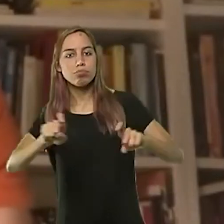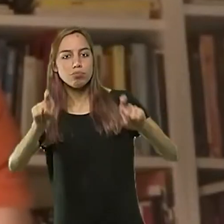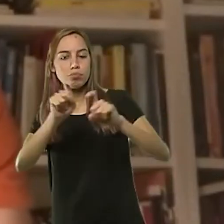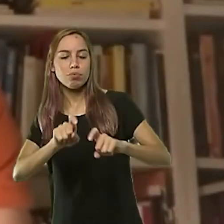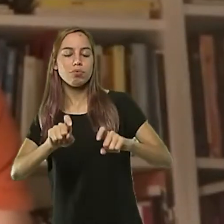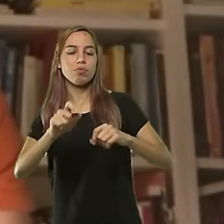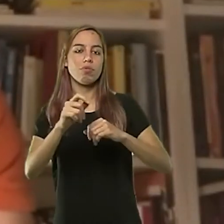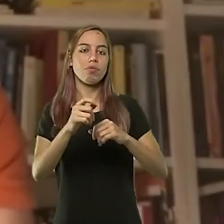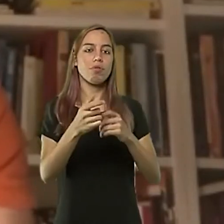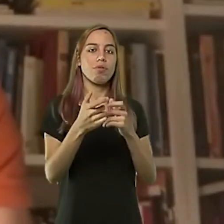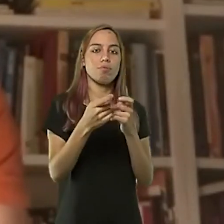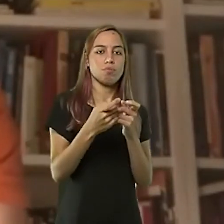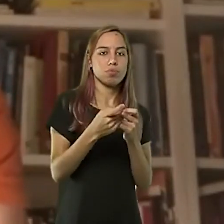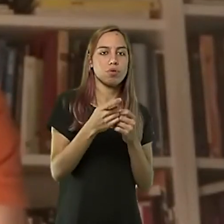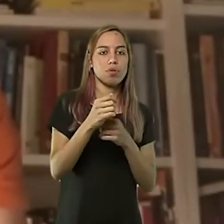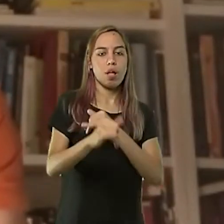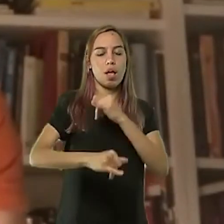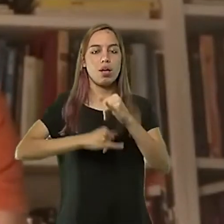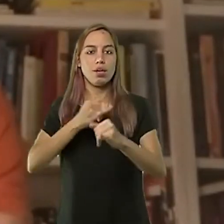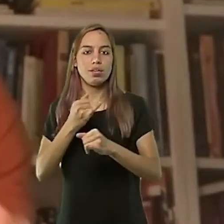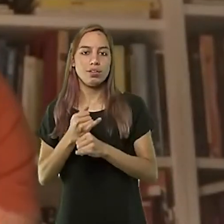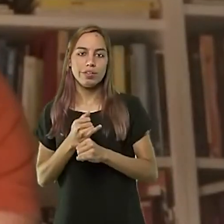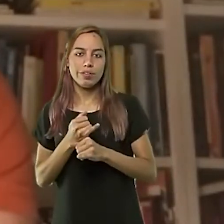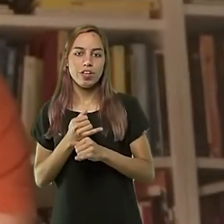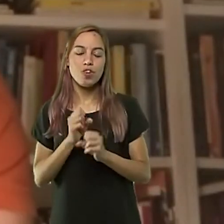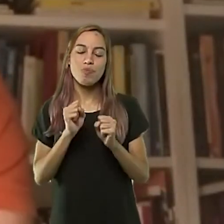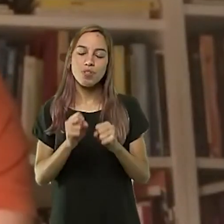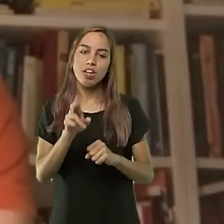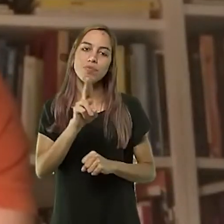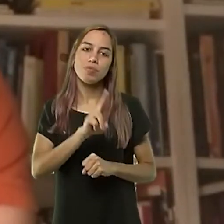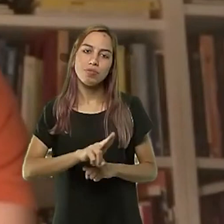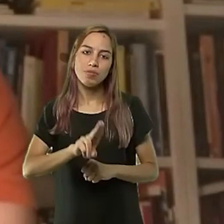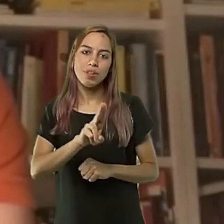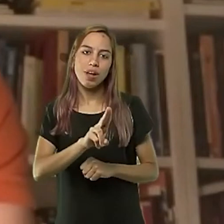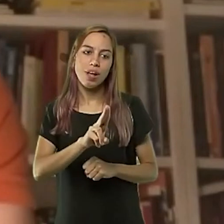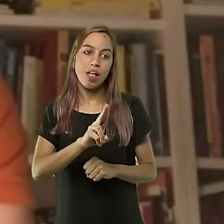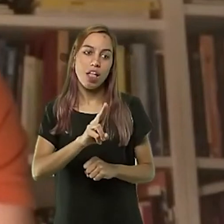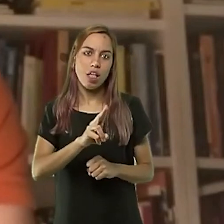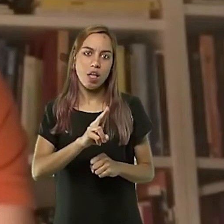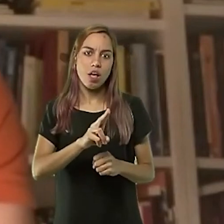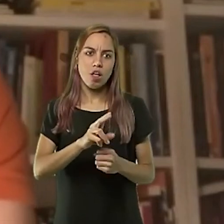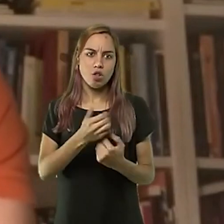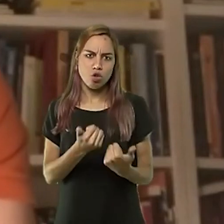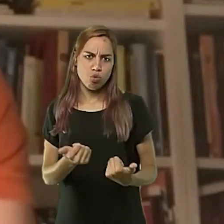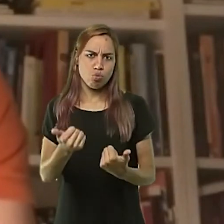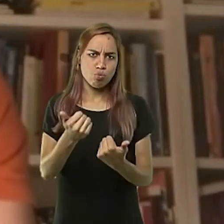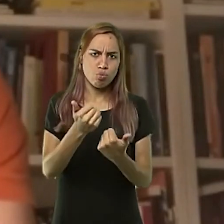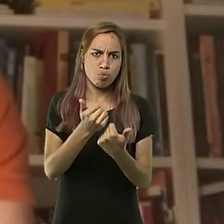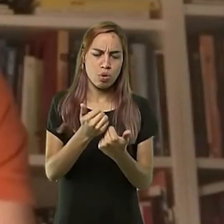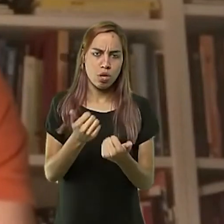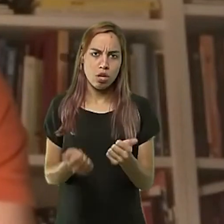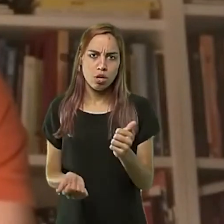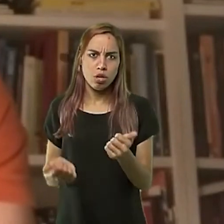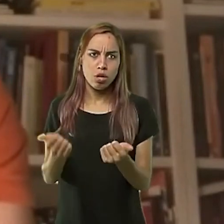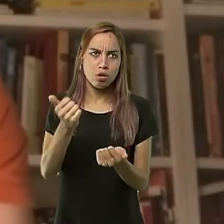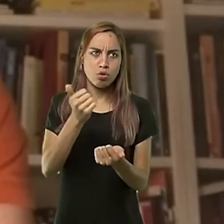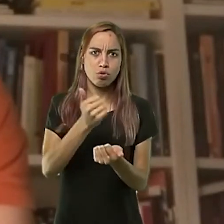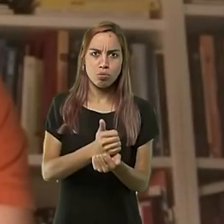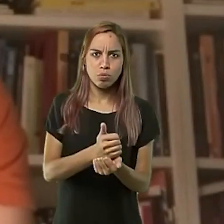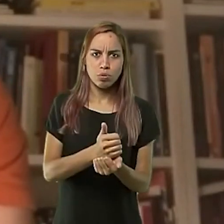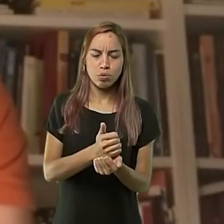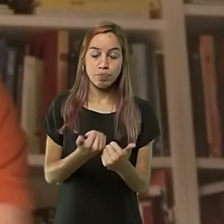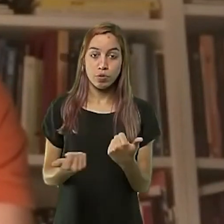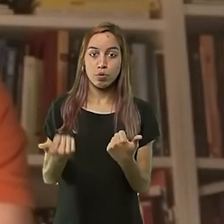por perceber também que as plataformas digitais não substituem o contacto humano. Há uma